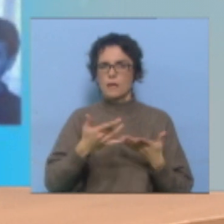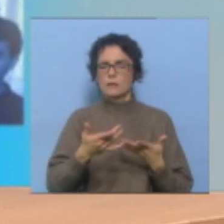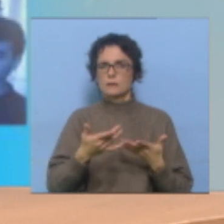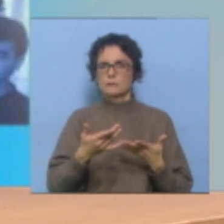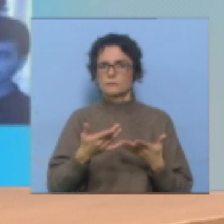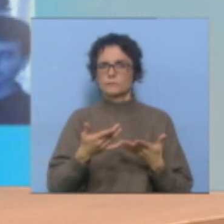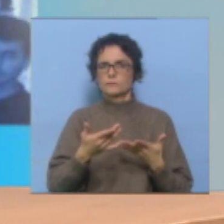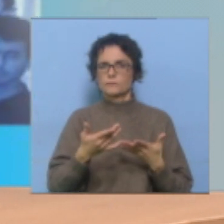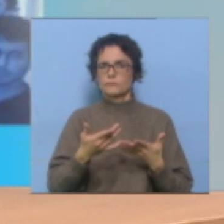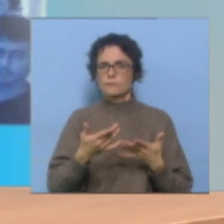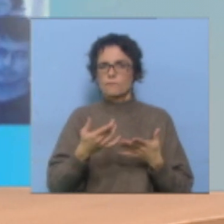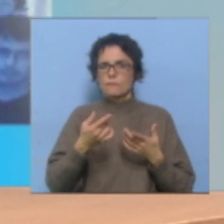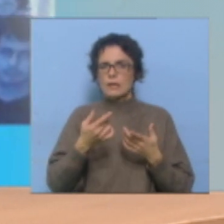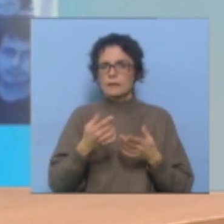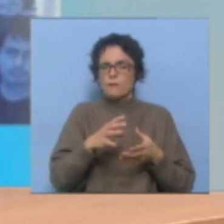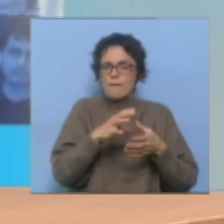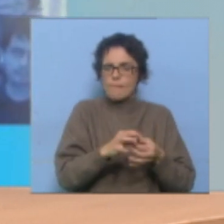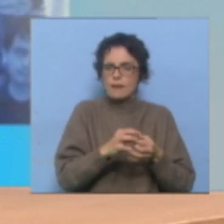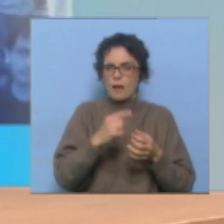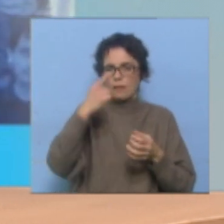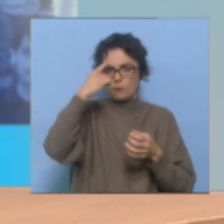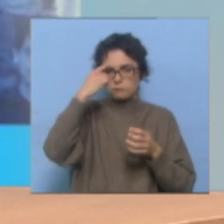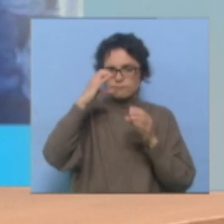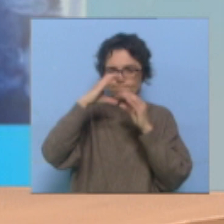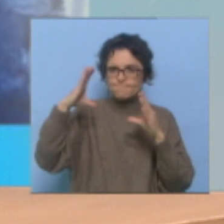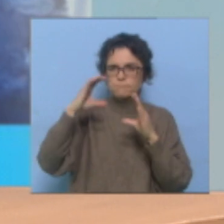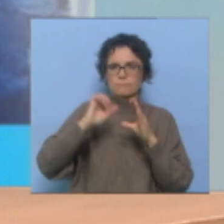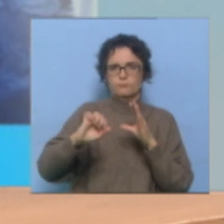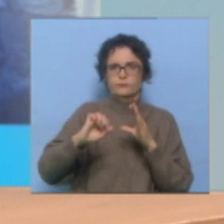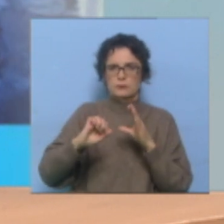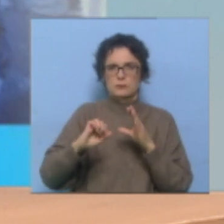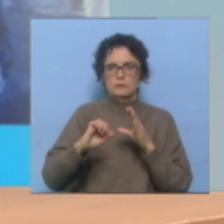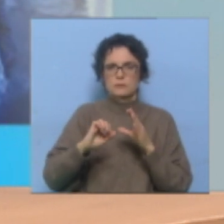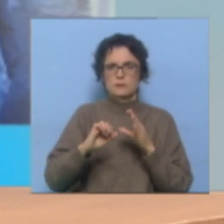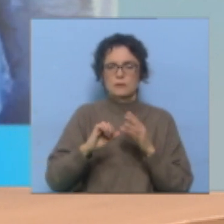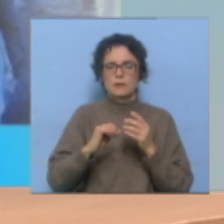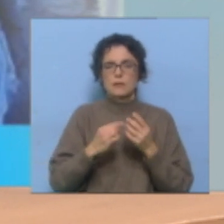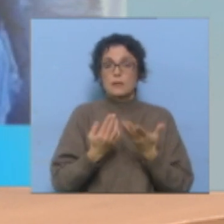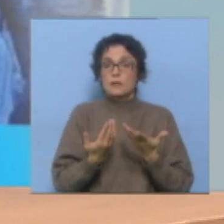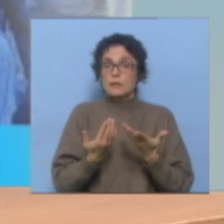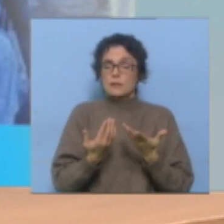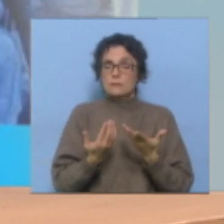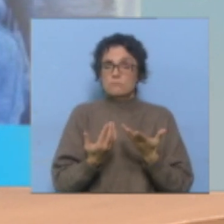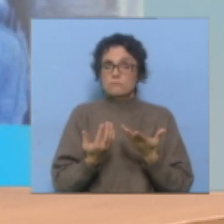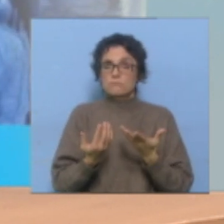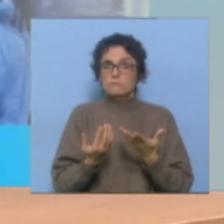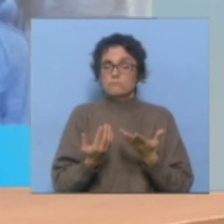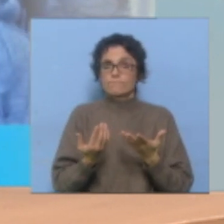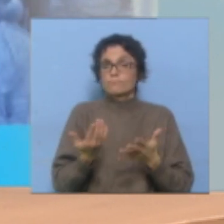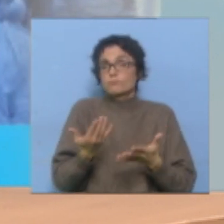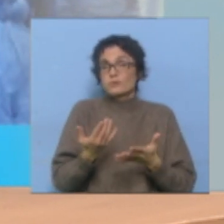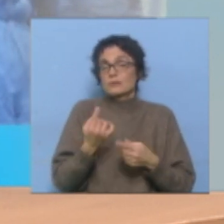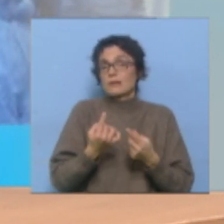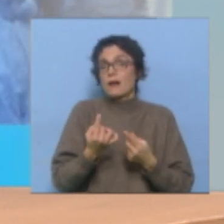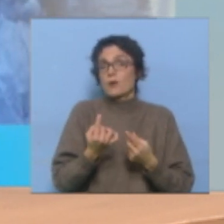e se centrava mais na sua ideologia própria, e por isso tentaram